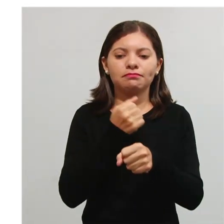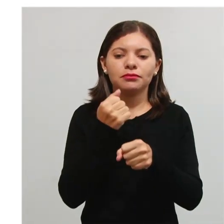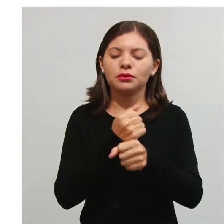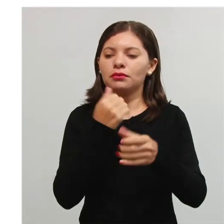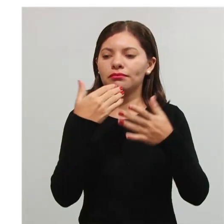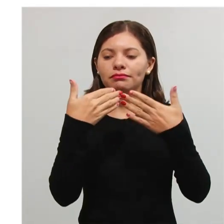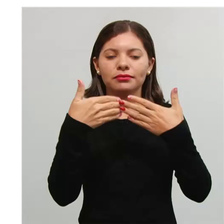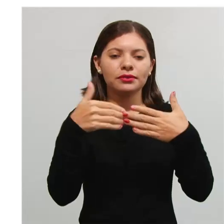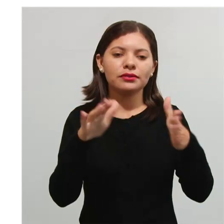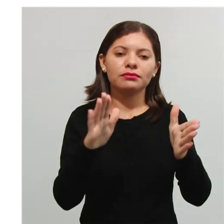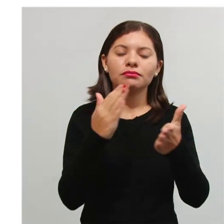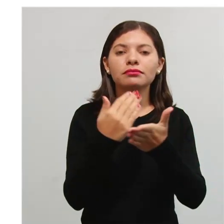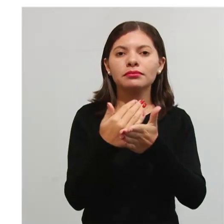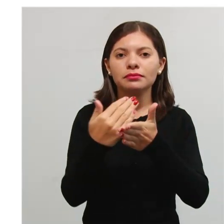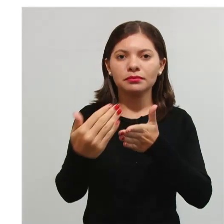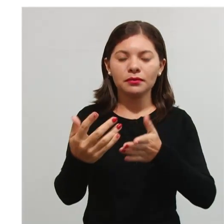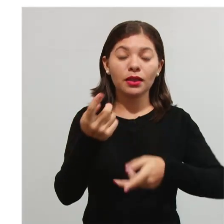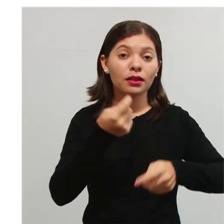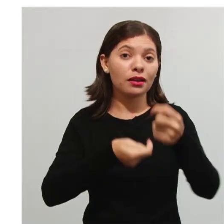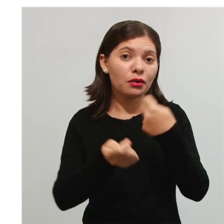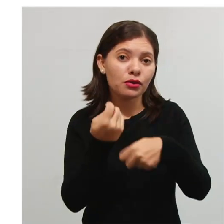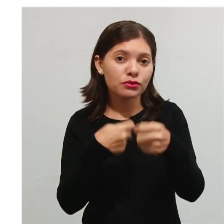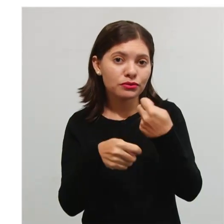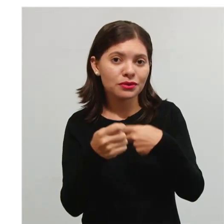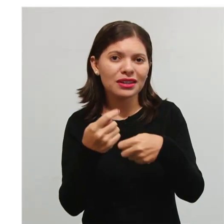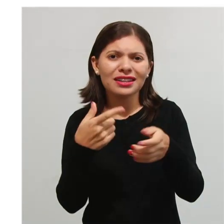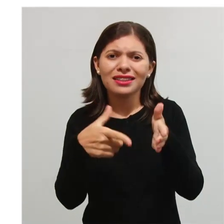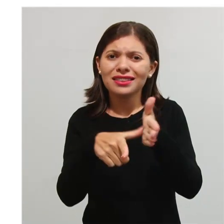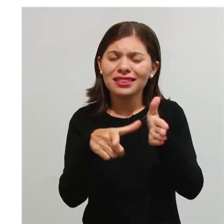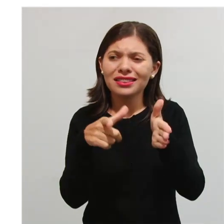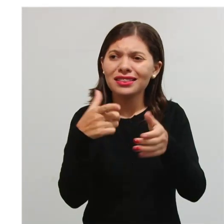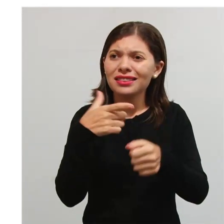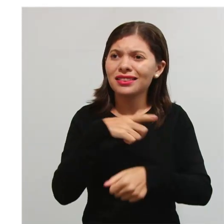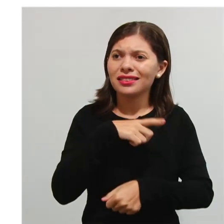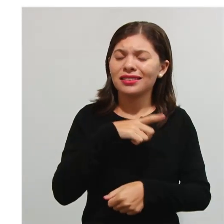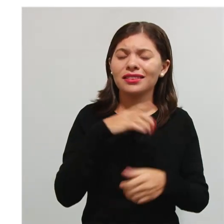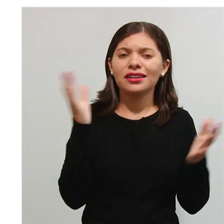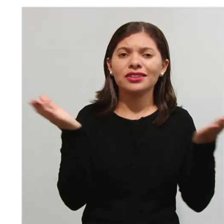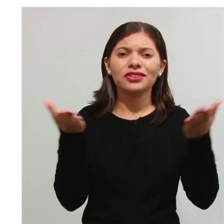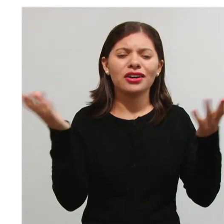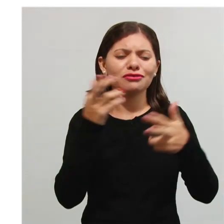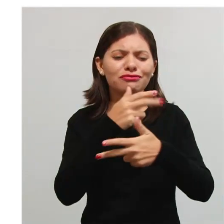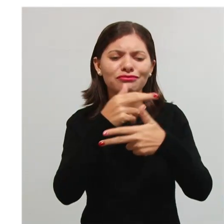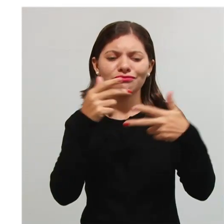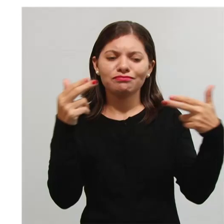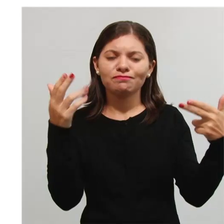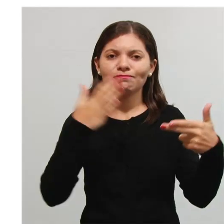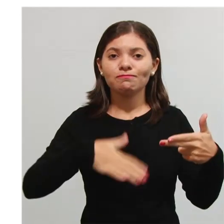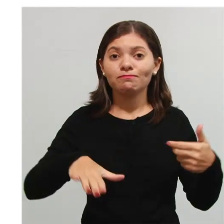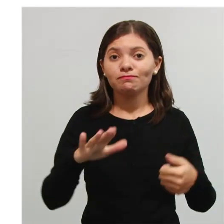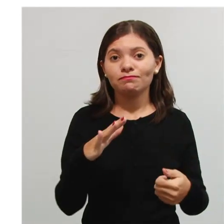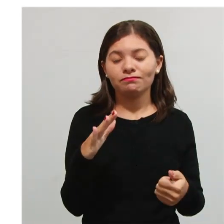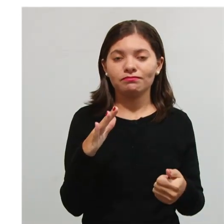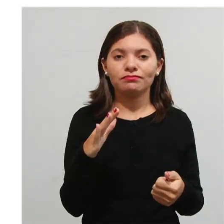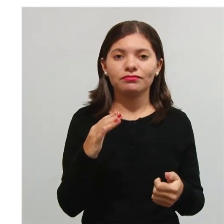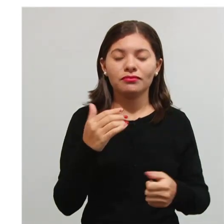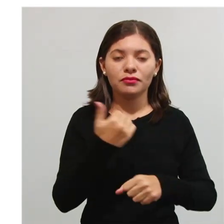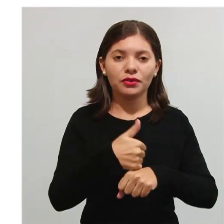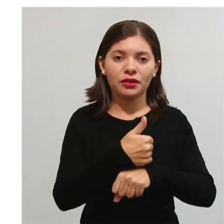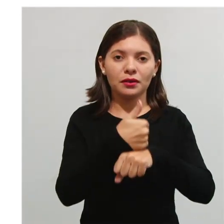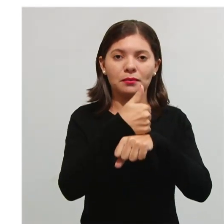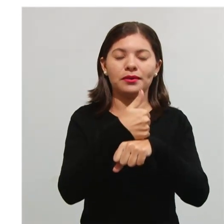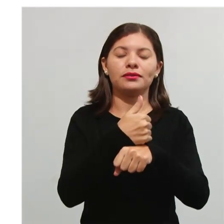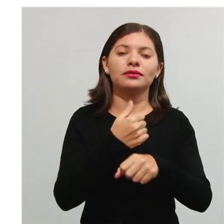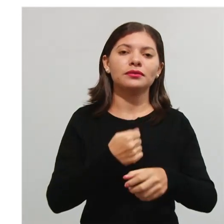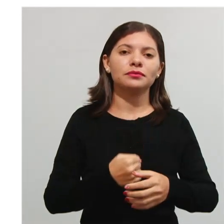inaugurar, iniciar um novo negócio sendo que já tem vários negócios daquela mesmo ramo de atividade. Você não pode fazer mais do mesmo.